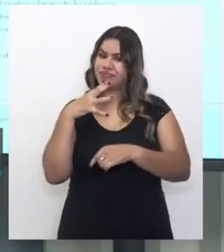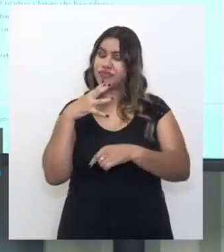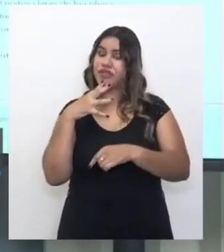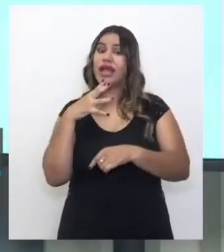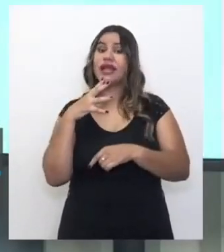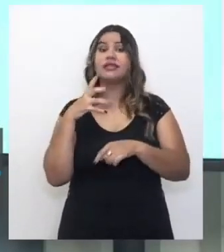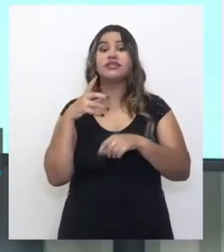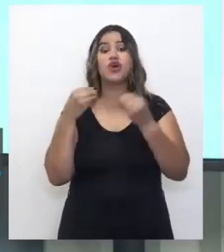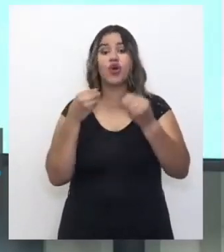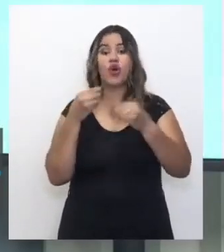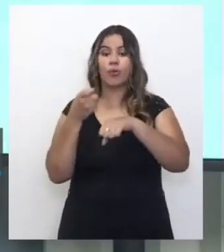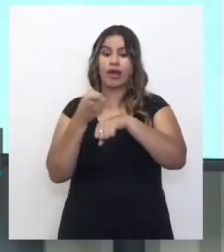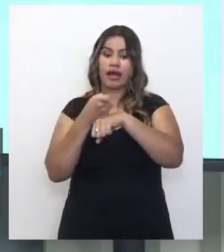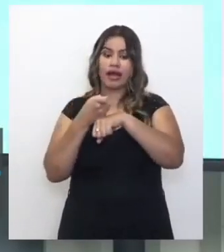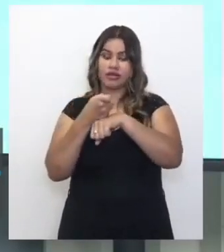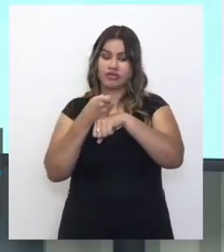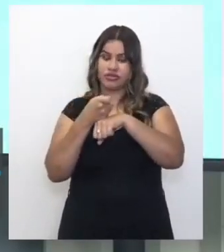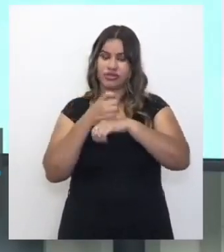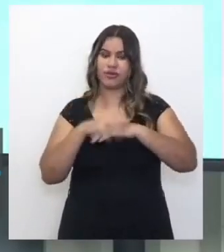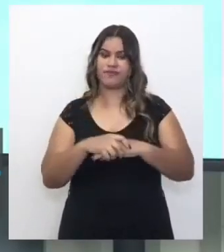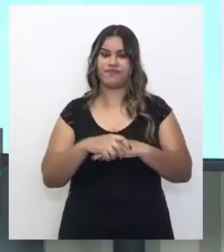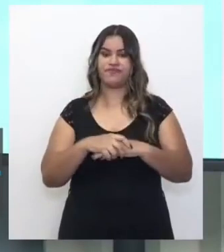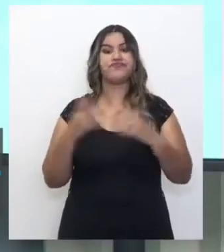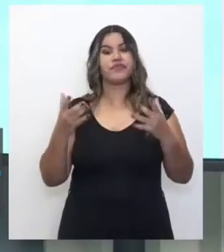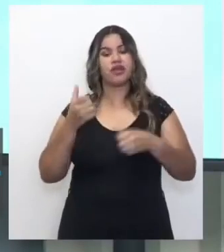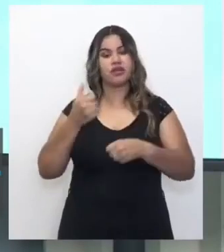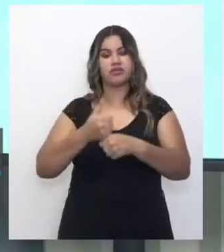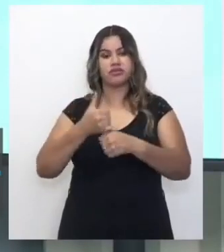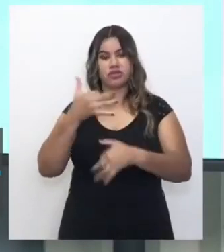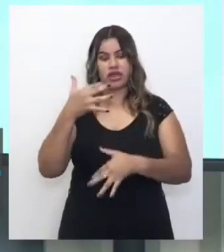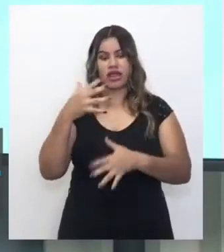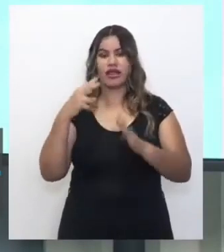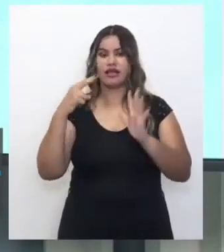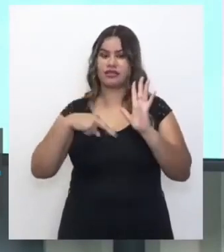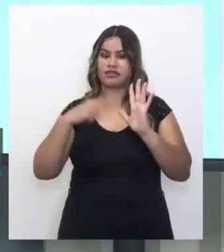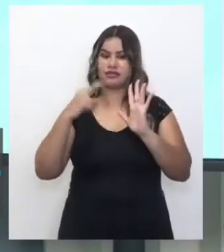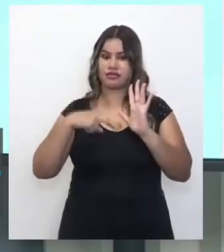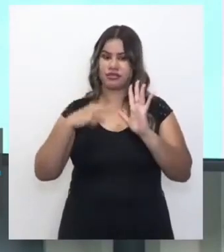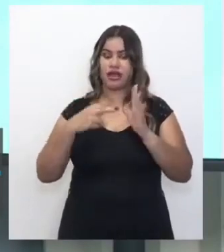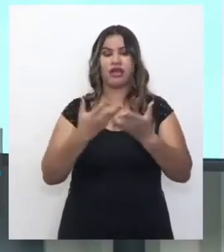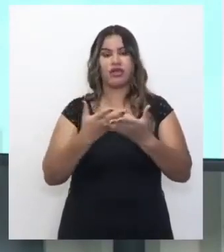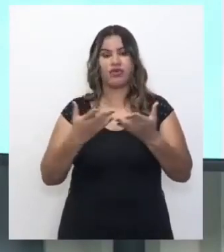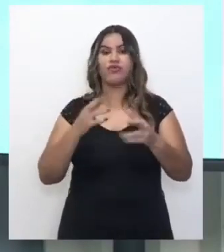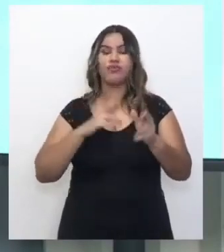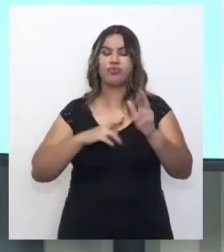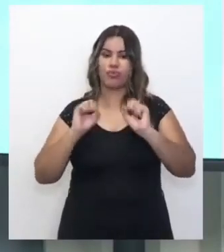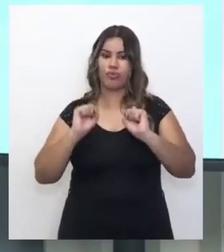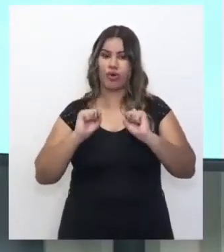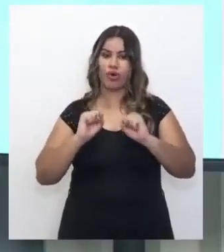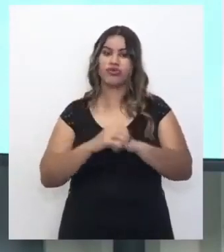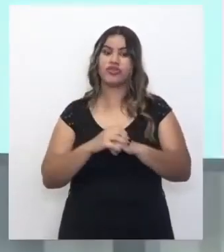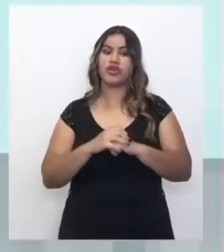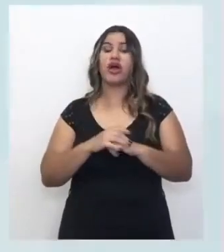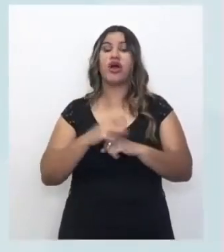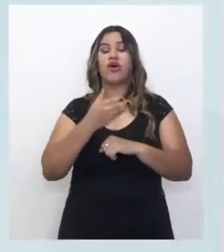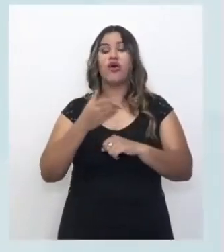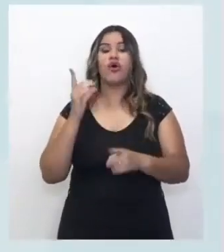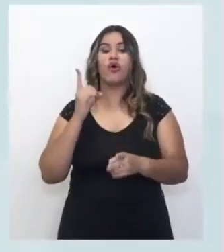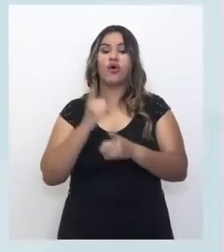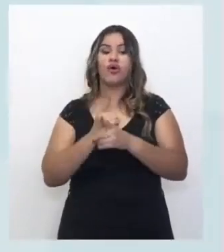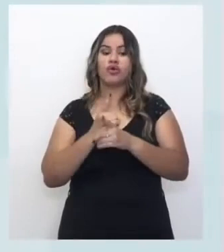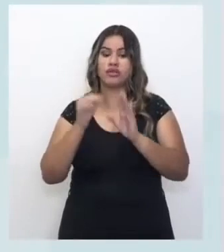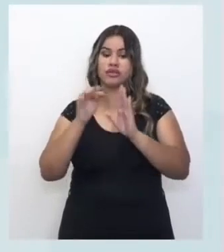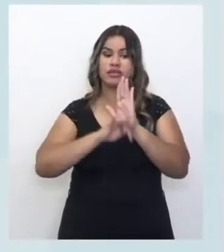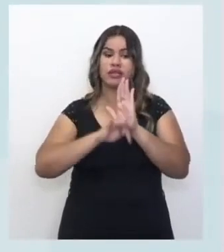adjetivo. Um chat para analisar esses textos lidos, e aí eu quero a participação de vocês, é para vocês encontrarem nos